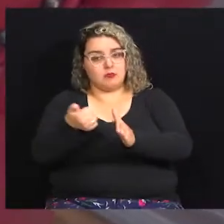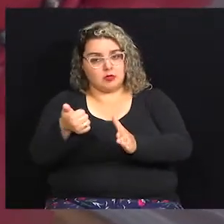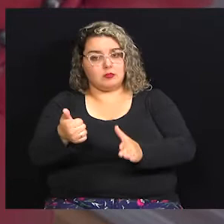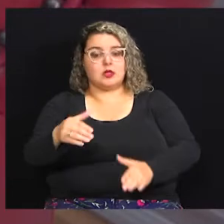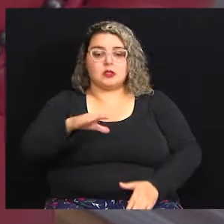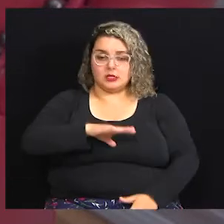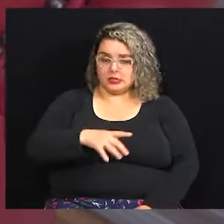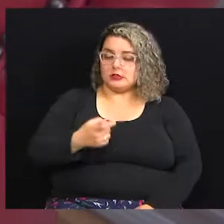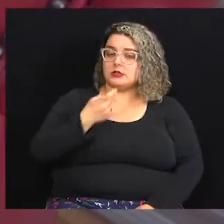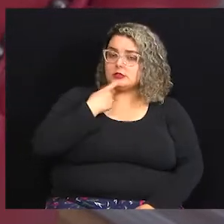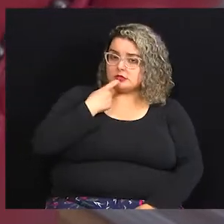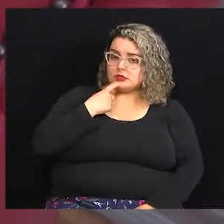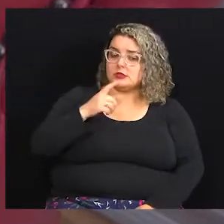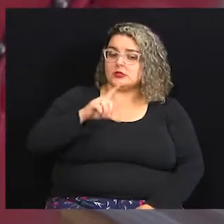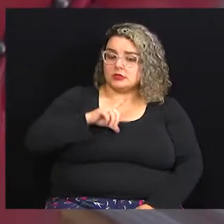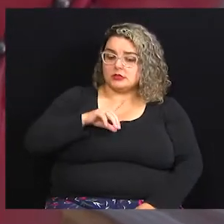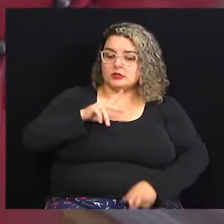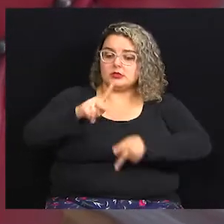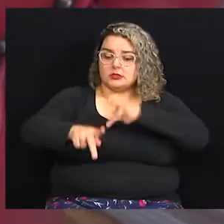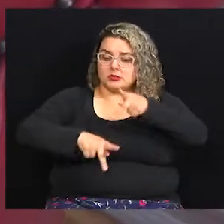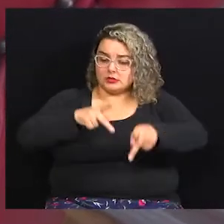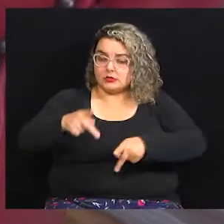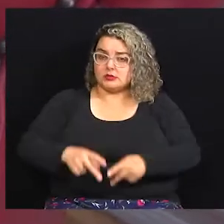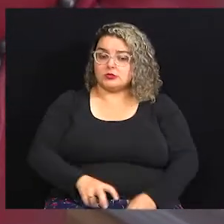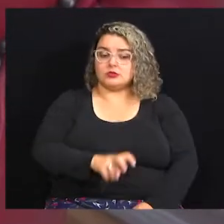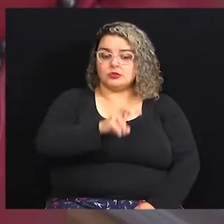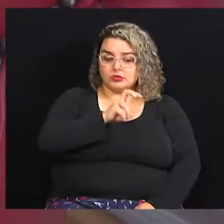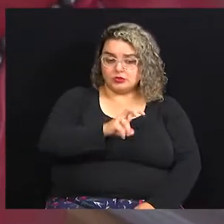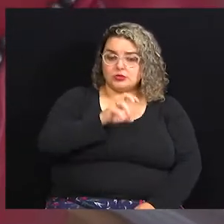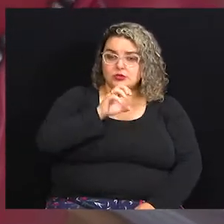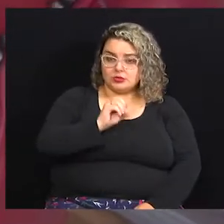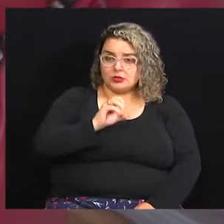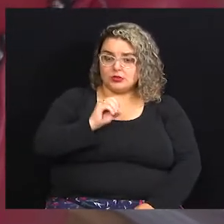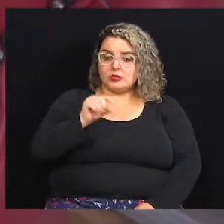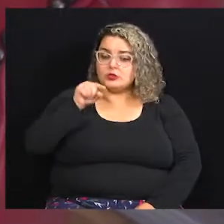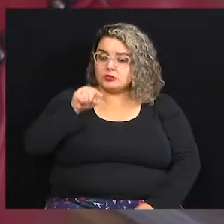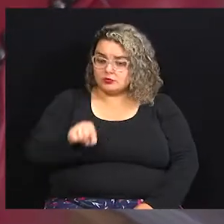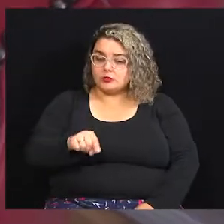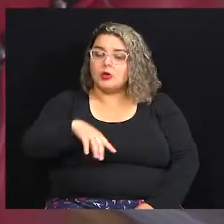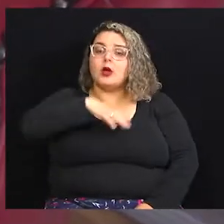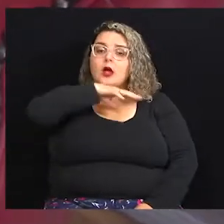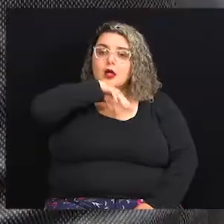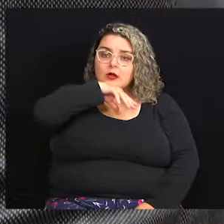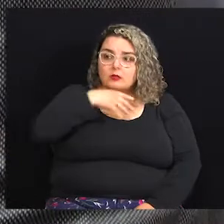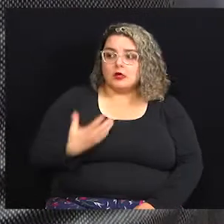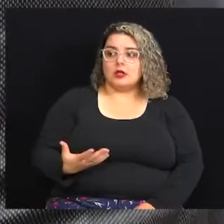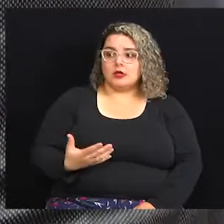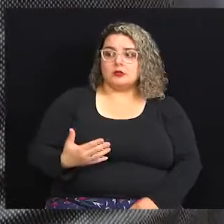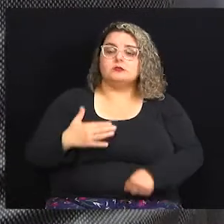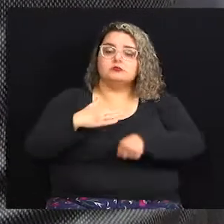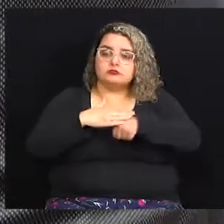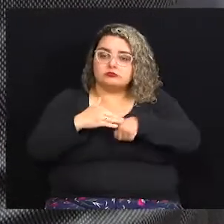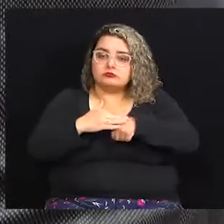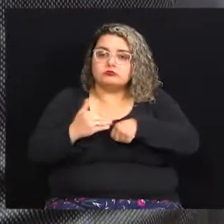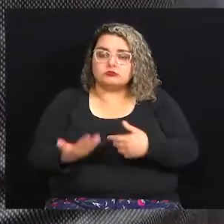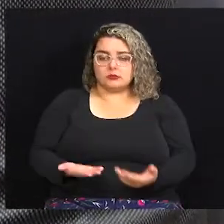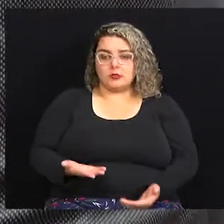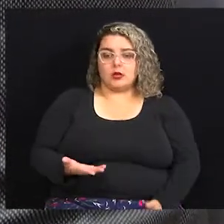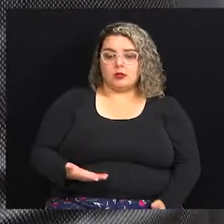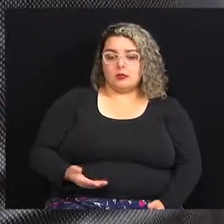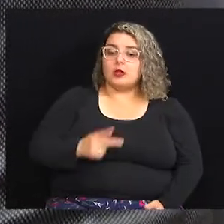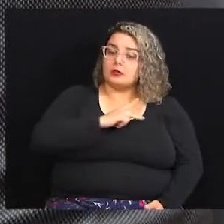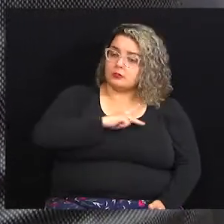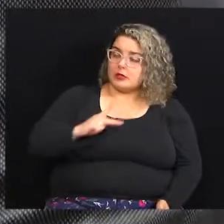Pioneira em Campinas que conta com uma população de 500 mil animais de estimação para o presidente da CETEC